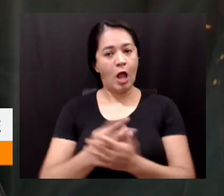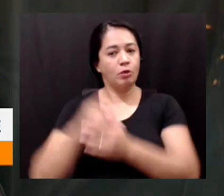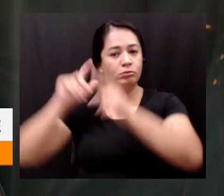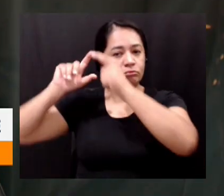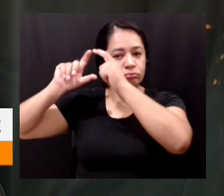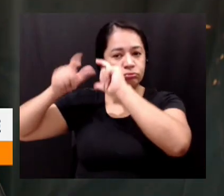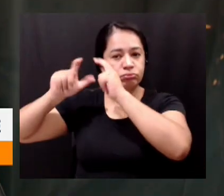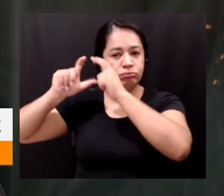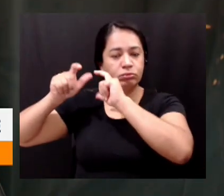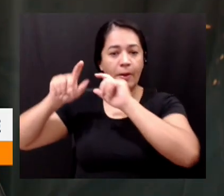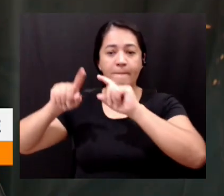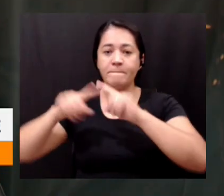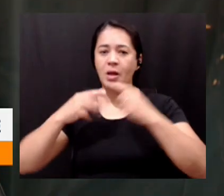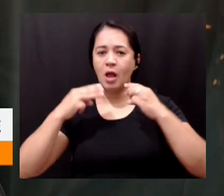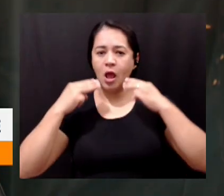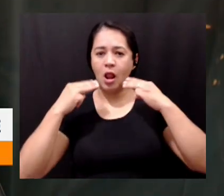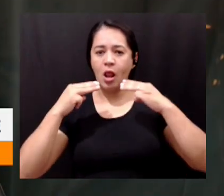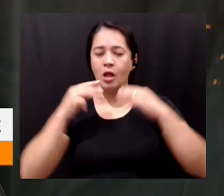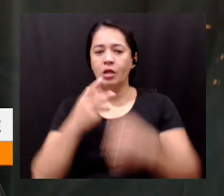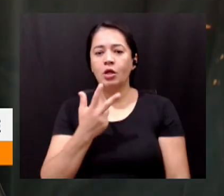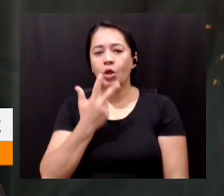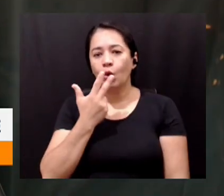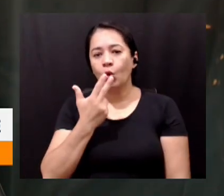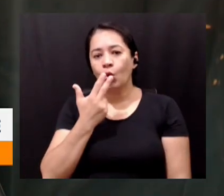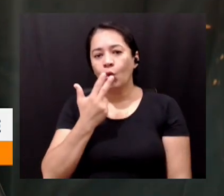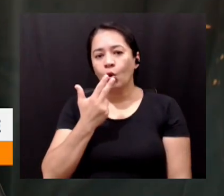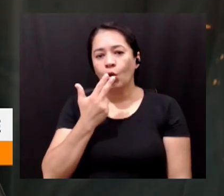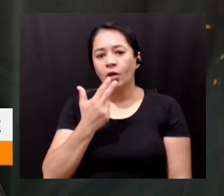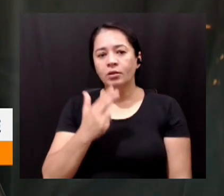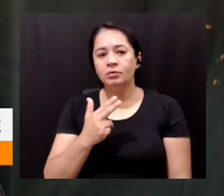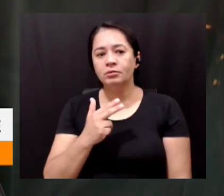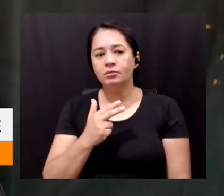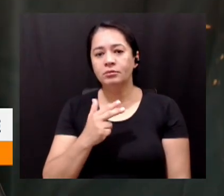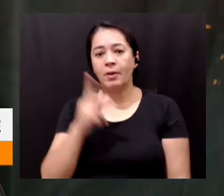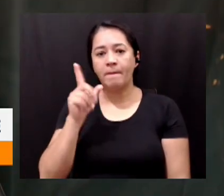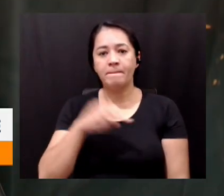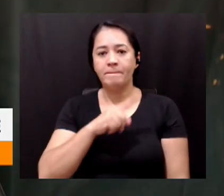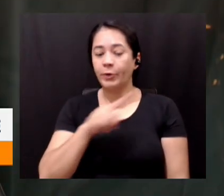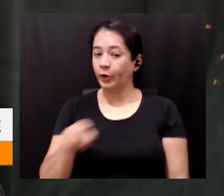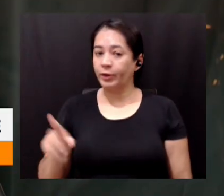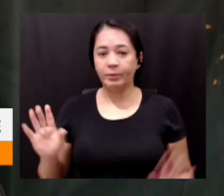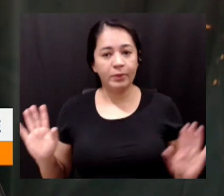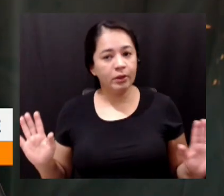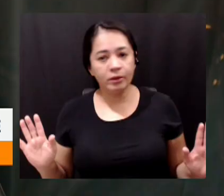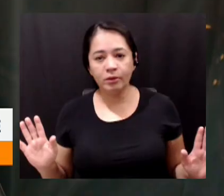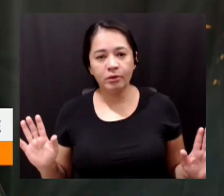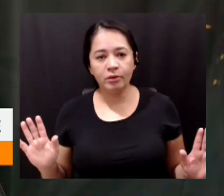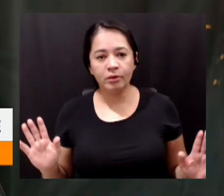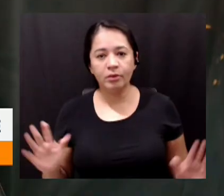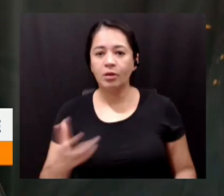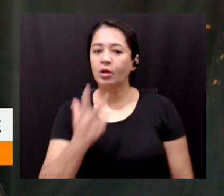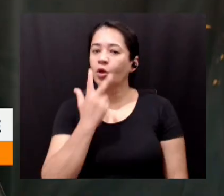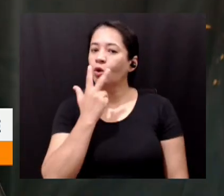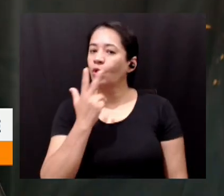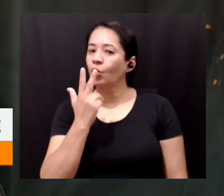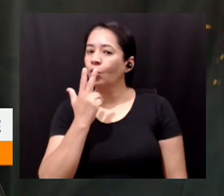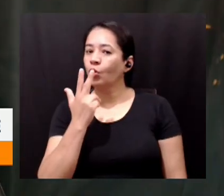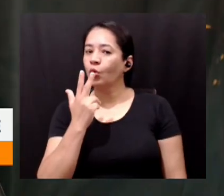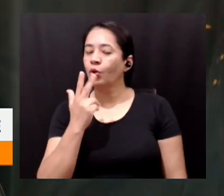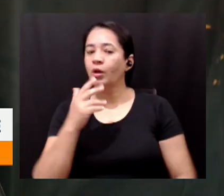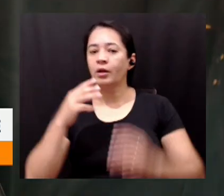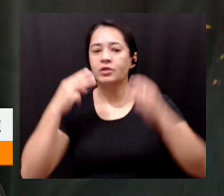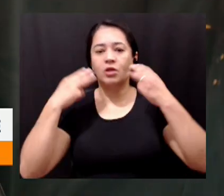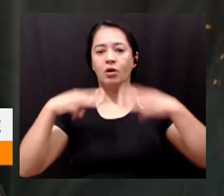de cigarro, ela é proibida. Cigarro, né, é algo lícito,